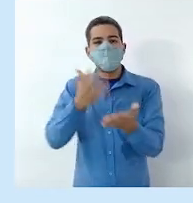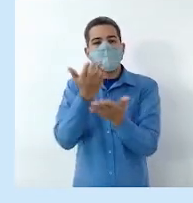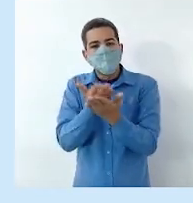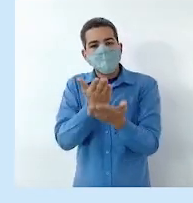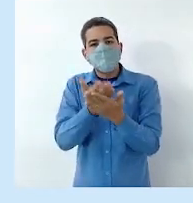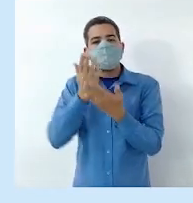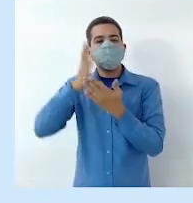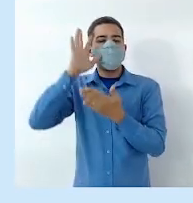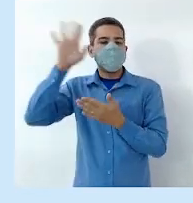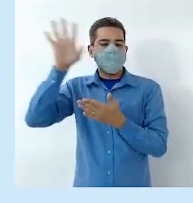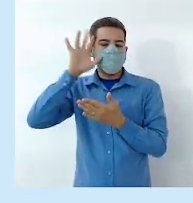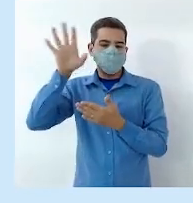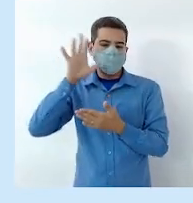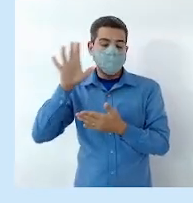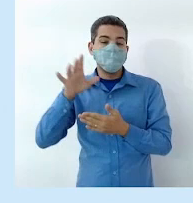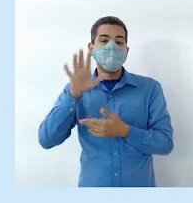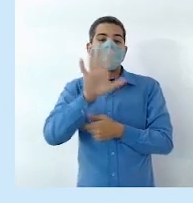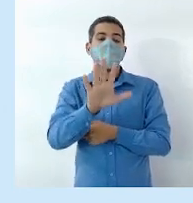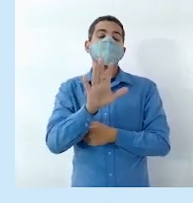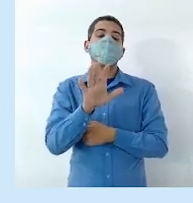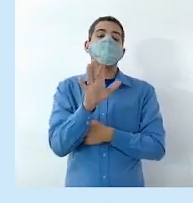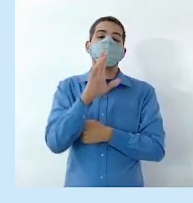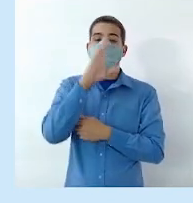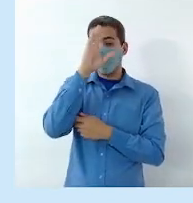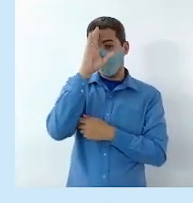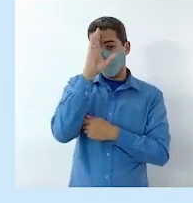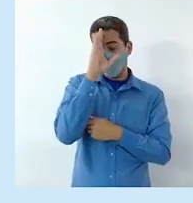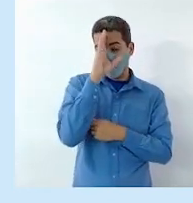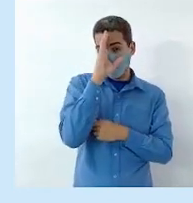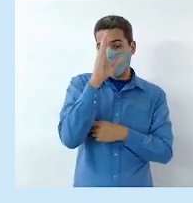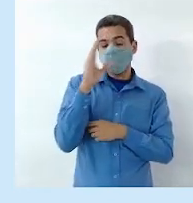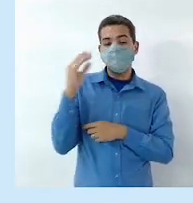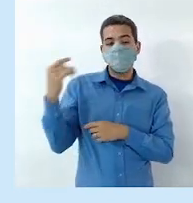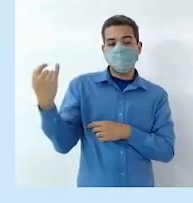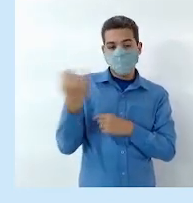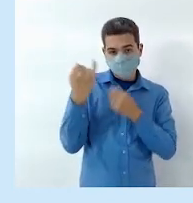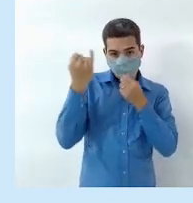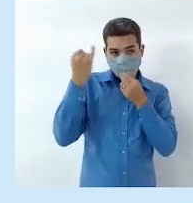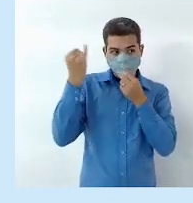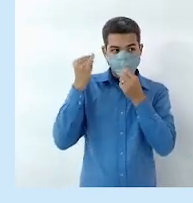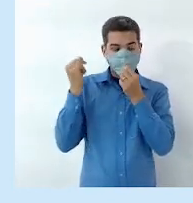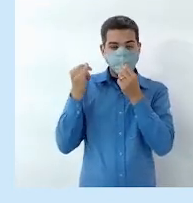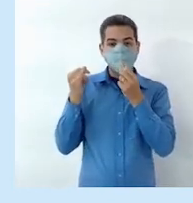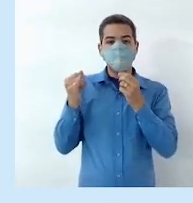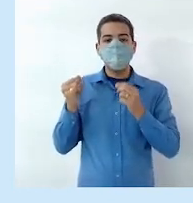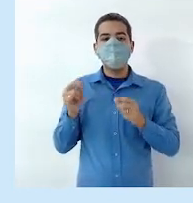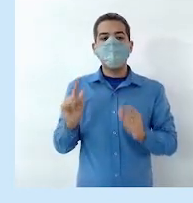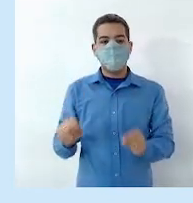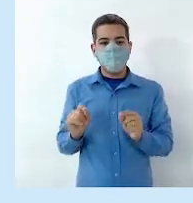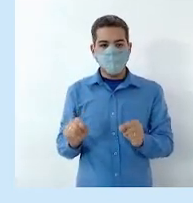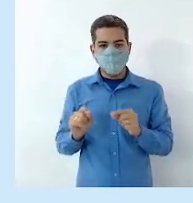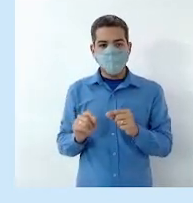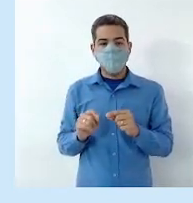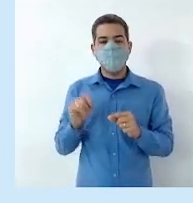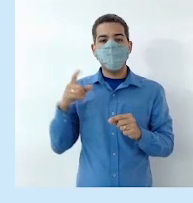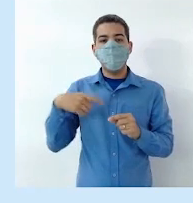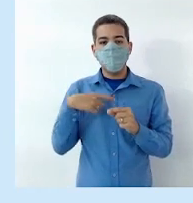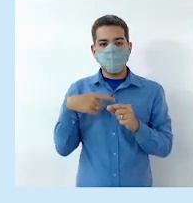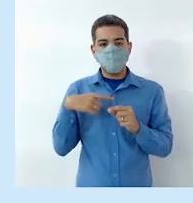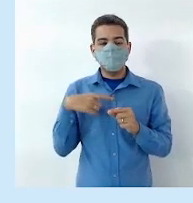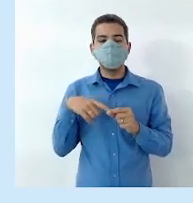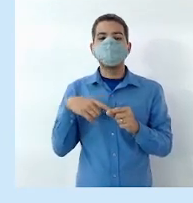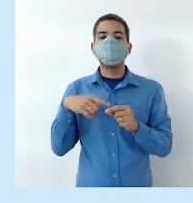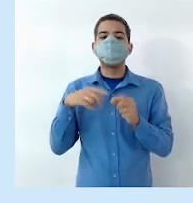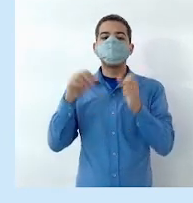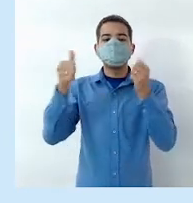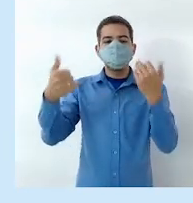alguma lembrança. Mas o que vai predominar nesse texto narrativo ficcional, esse conto de Machado